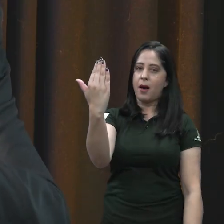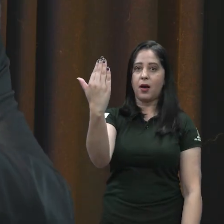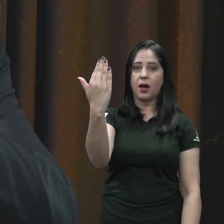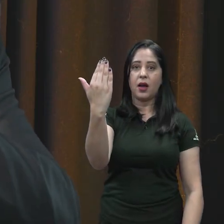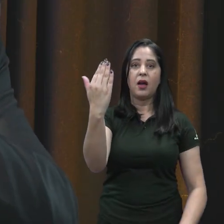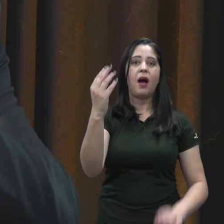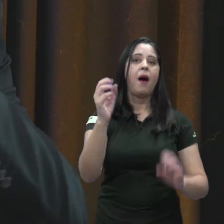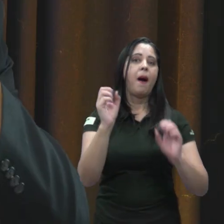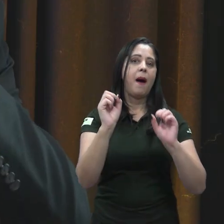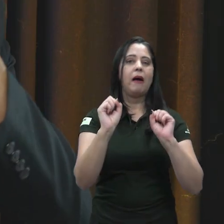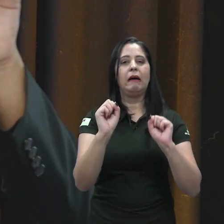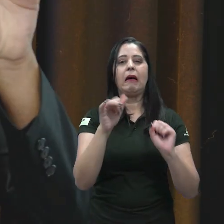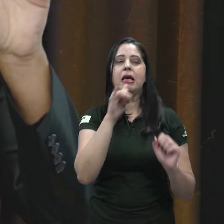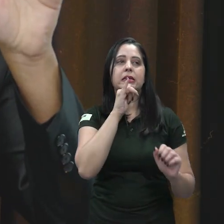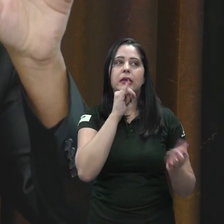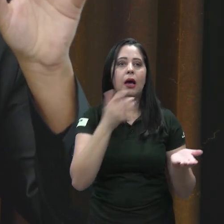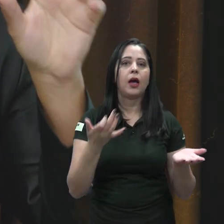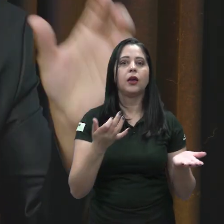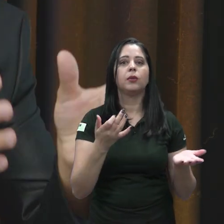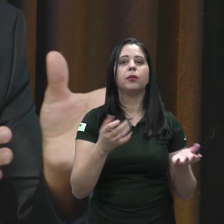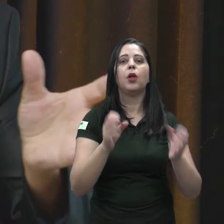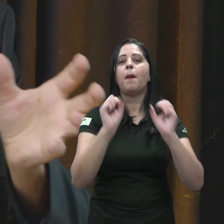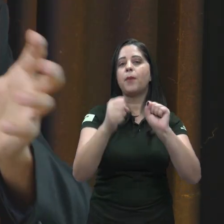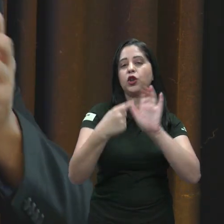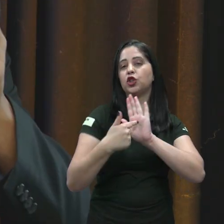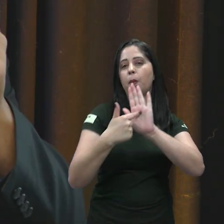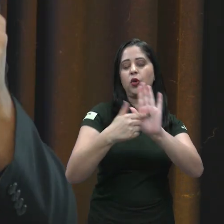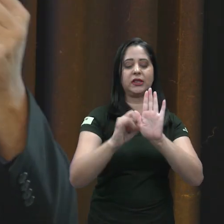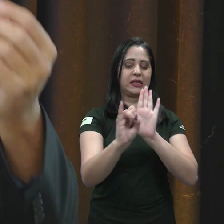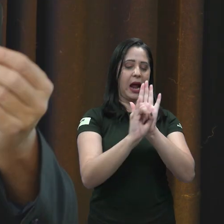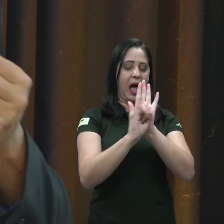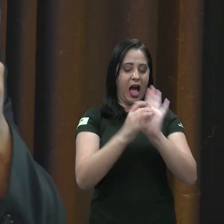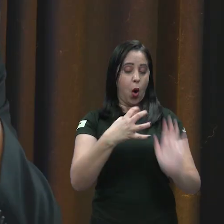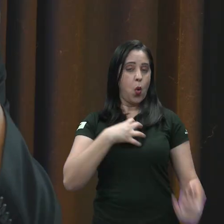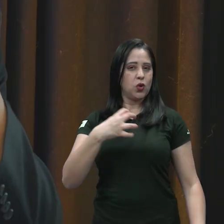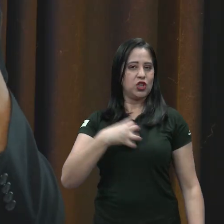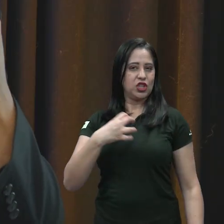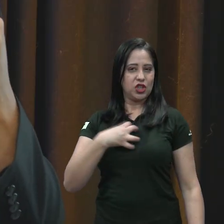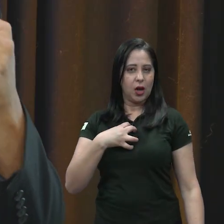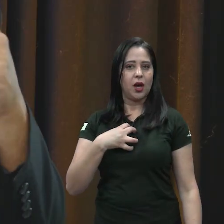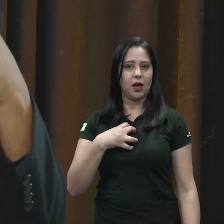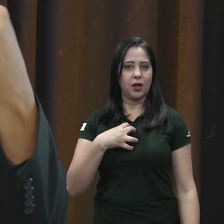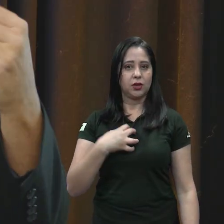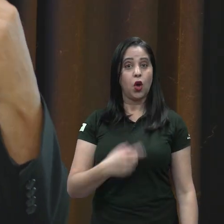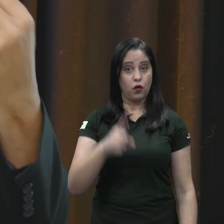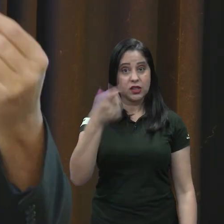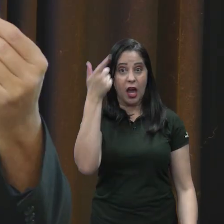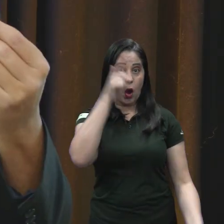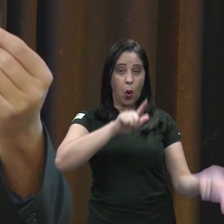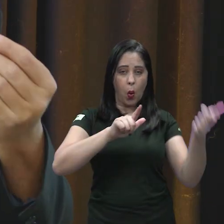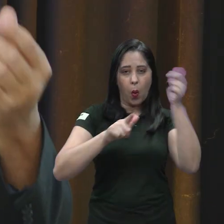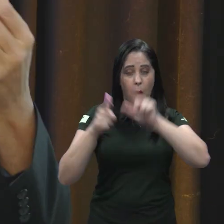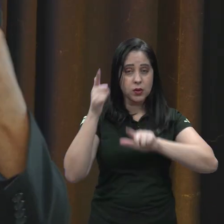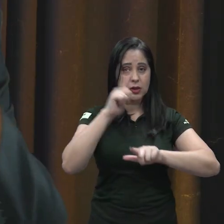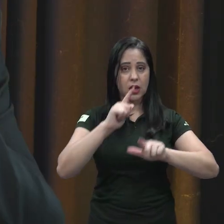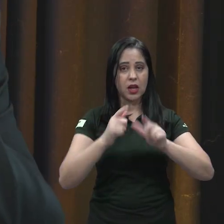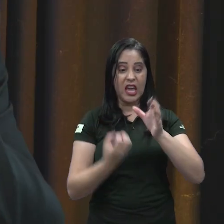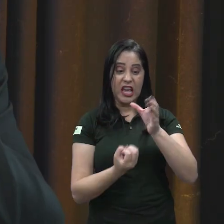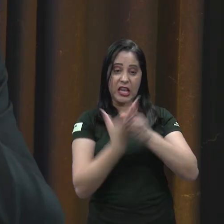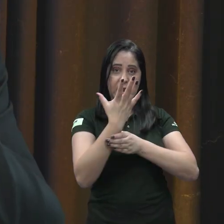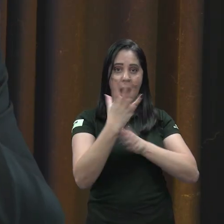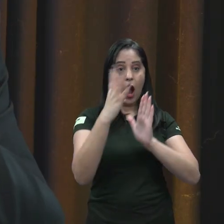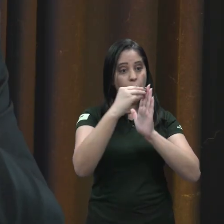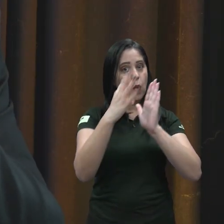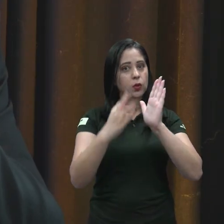for pegando a parte mais da sua autenticidade, o que você é, se você conseguir criar conteúdos que falam